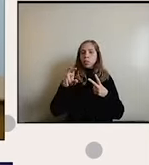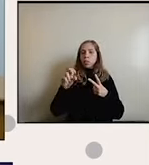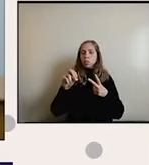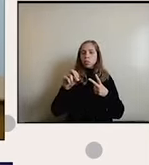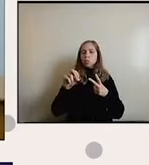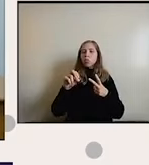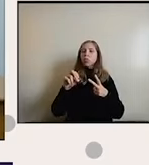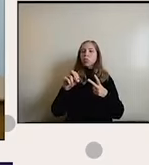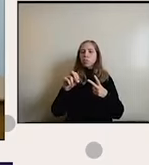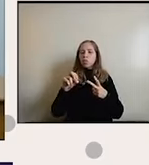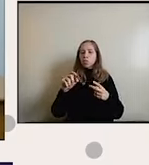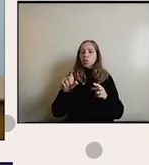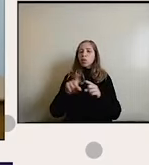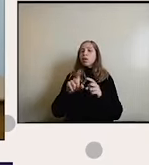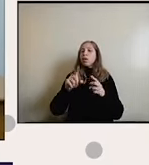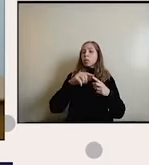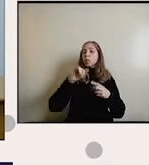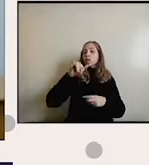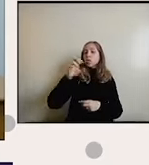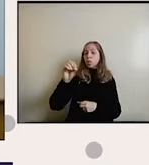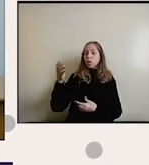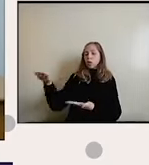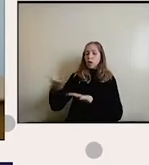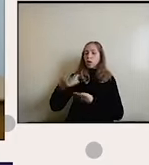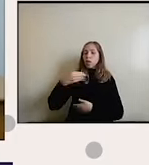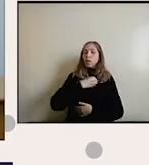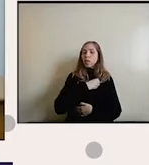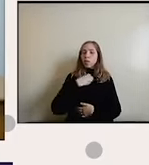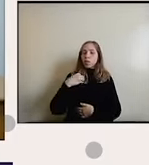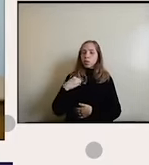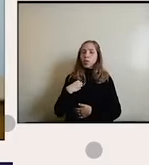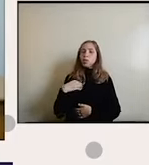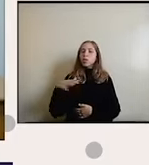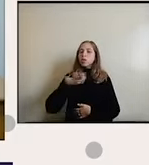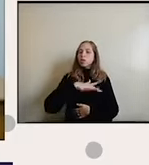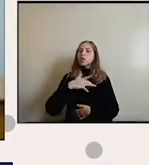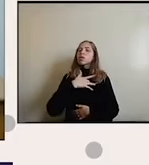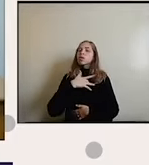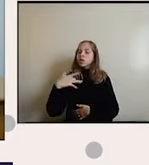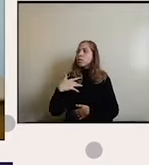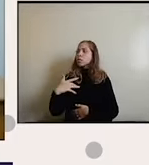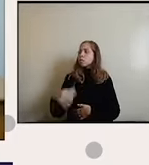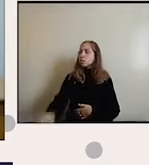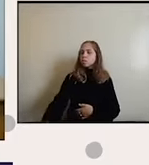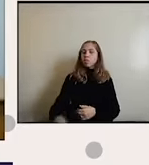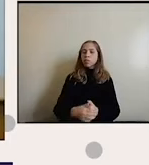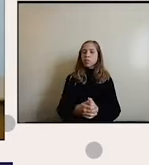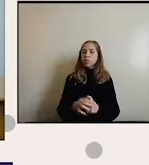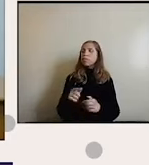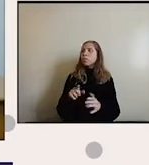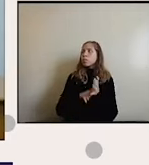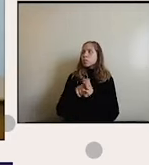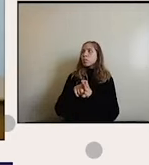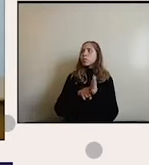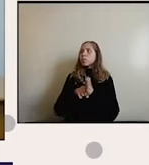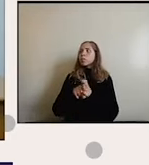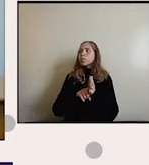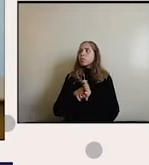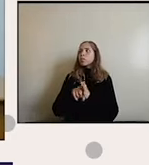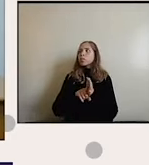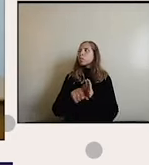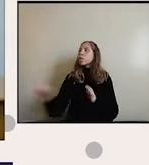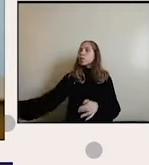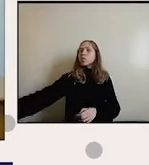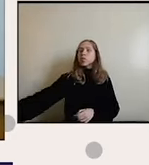do trabalho e doutor em saúde pública, com linha de pesquisa na saúde do